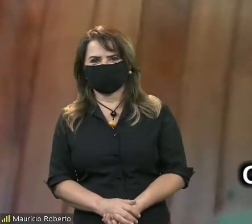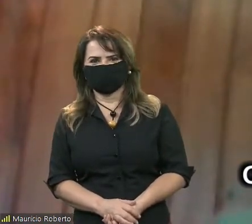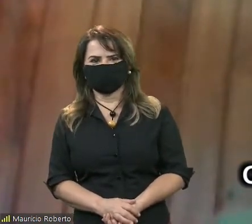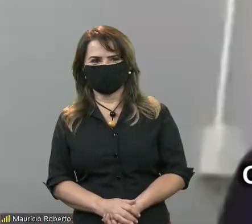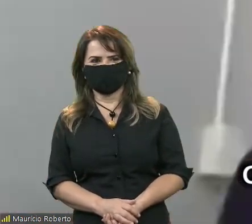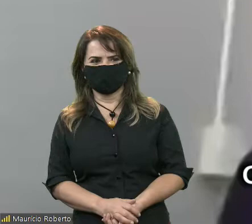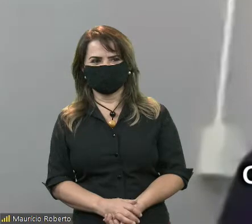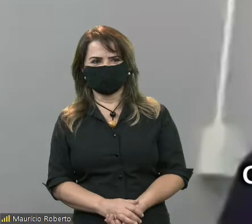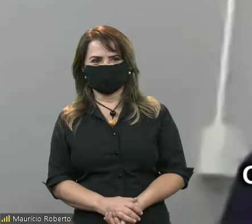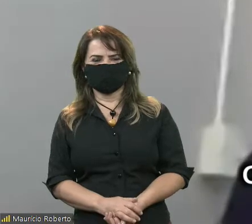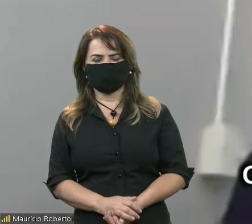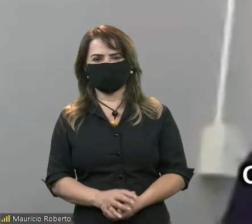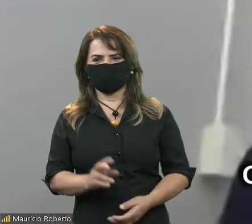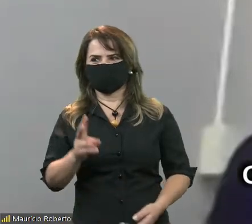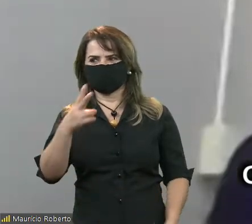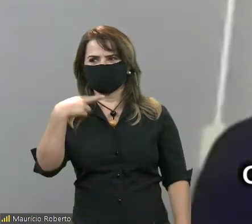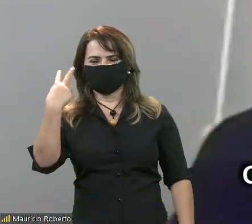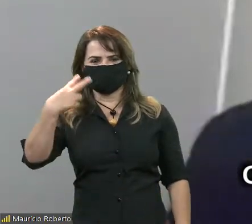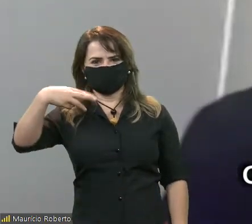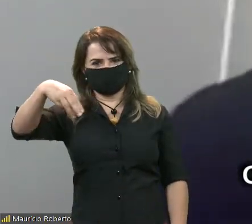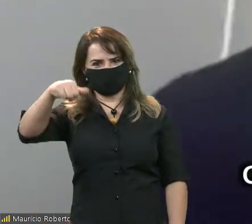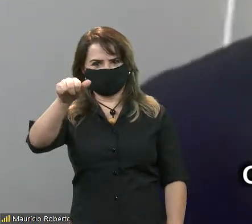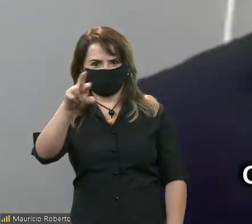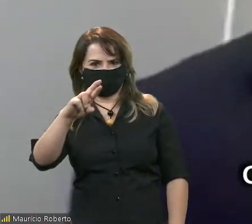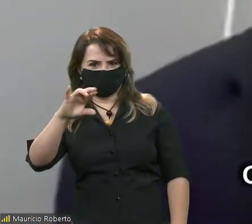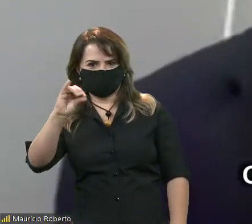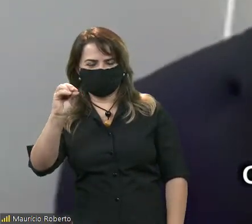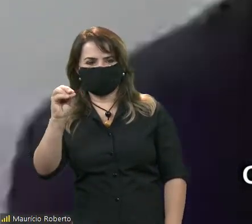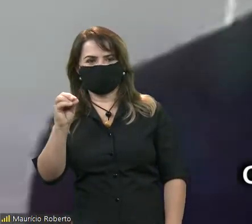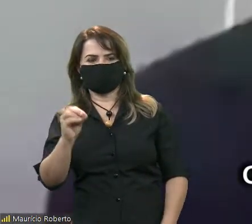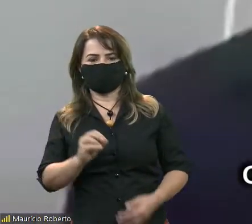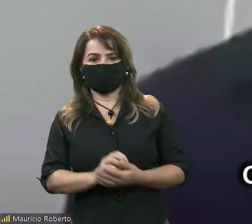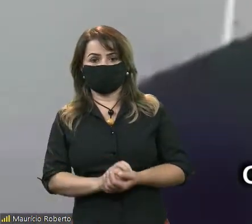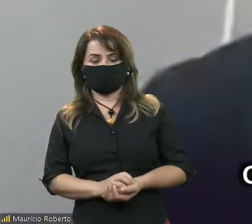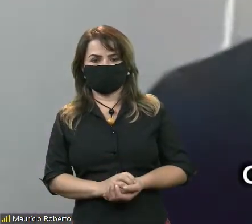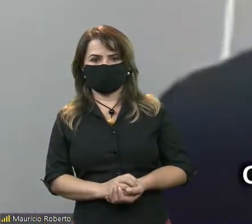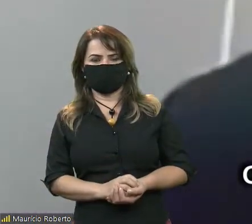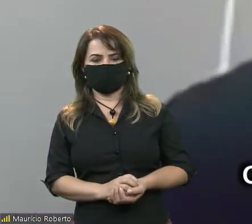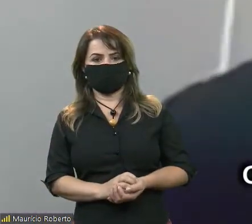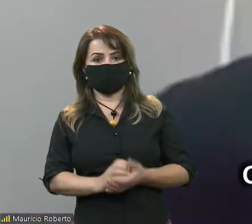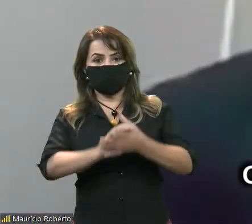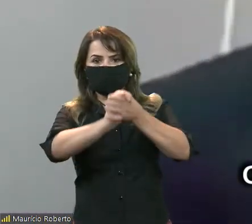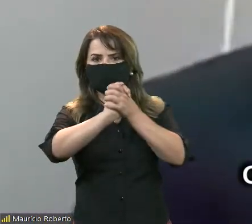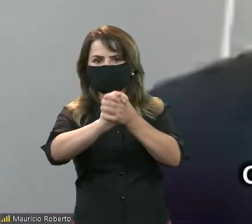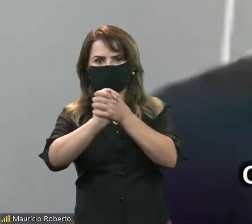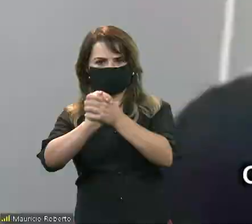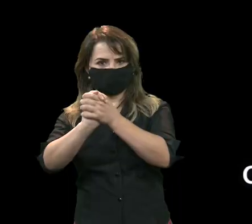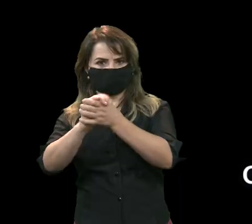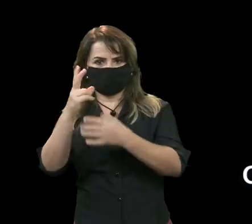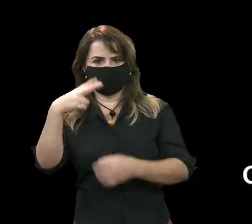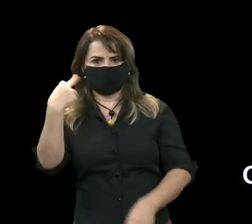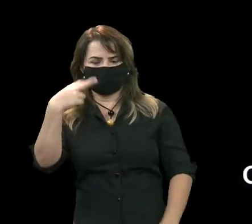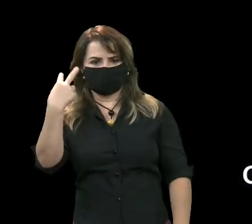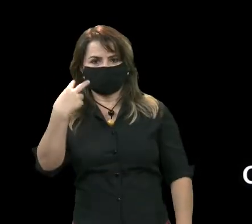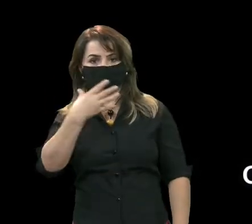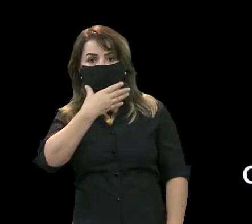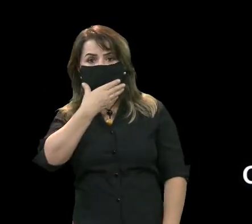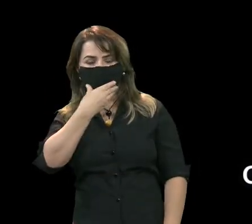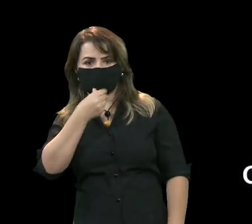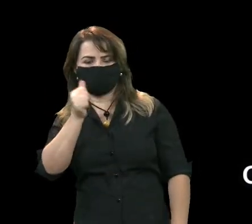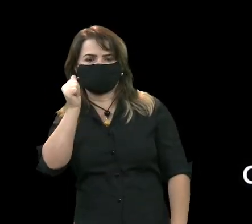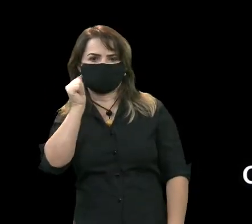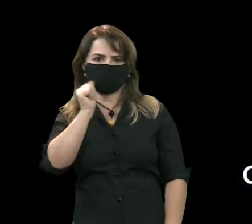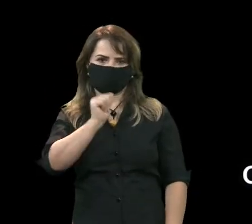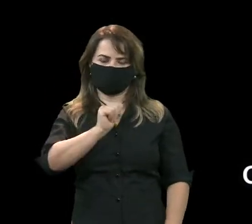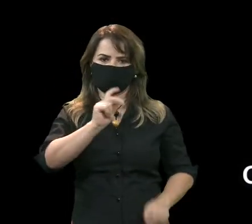Questão de ordem, vereador Maurício Roberto. Presidente, aproveitando aí para cumprimentar a todos os vereadores e a vereadora professora Daniela,